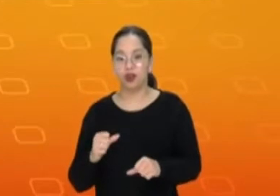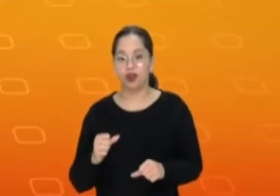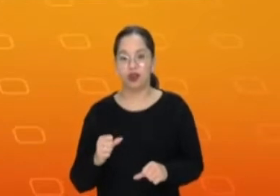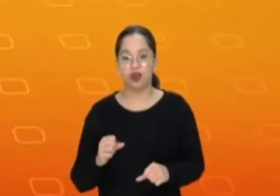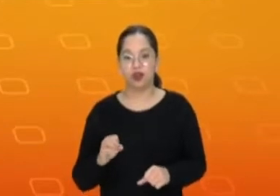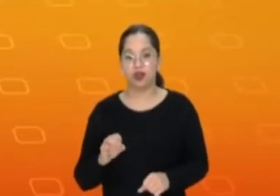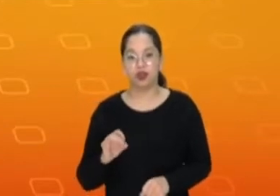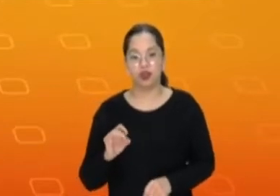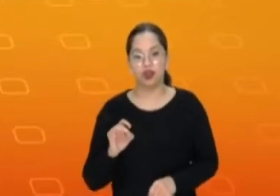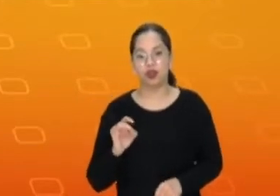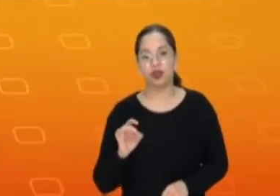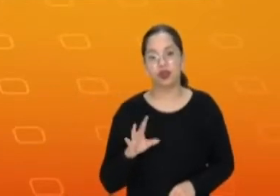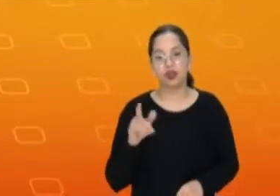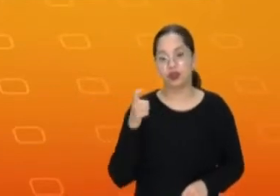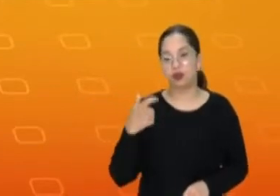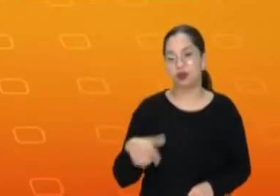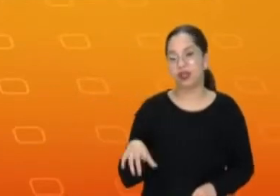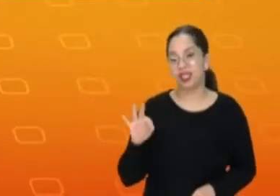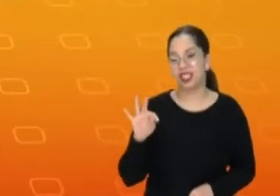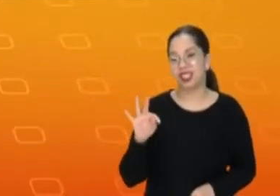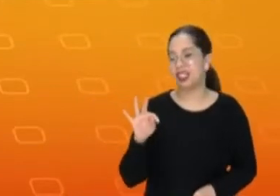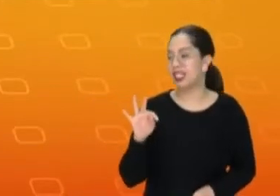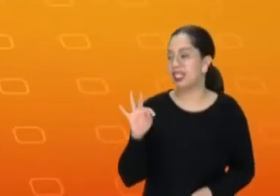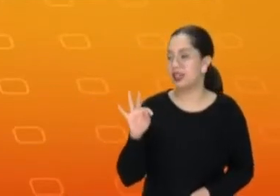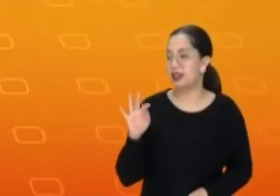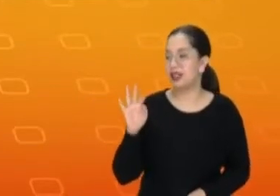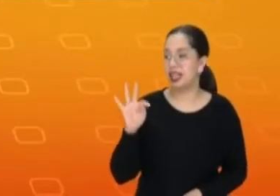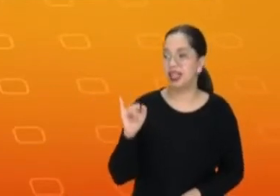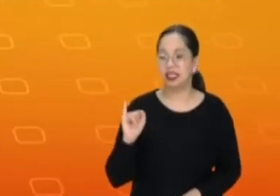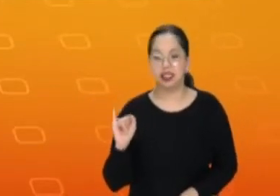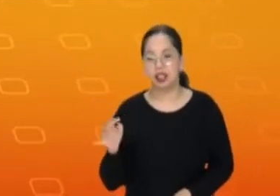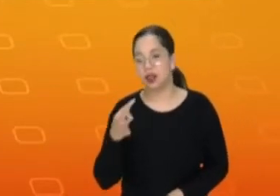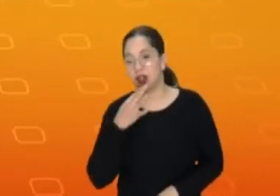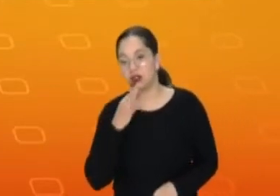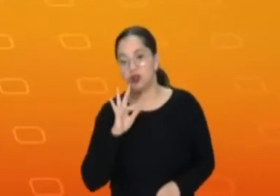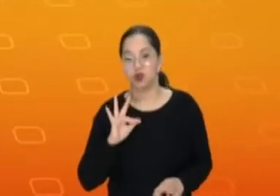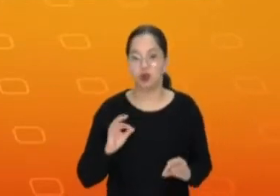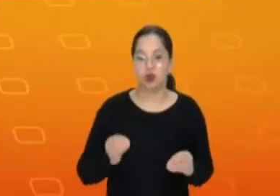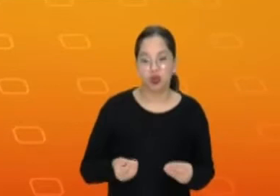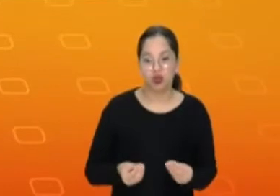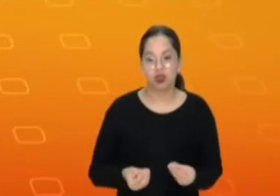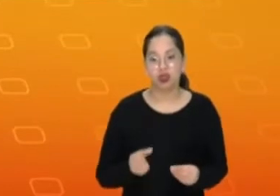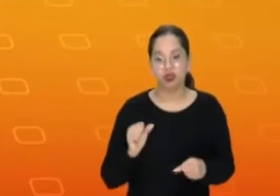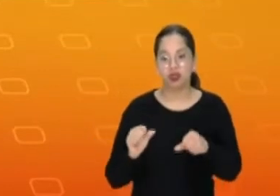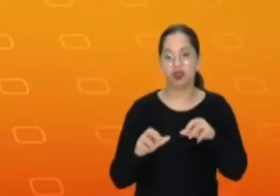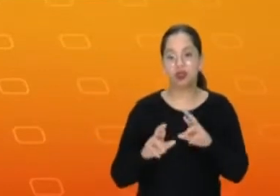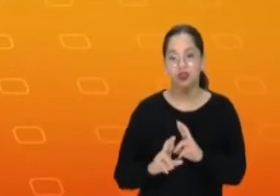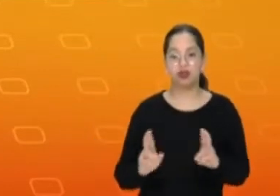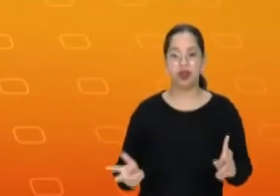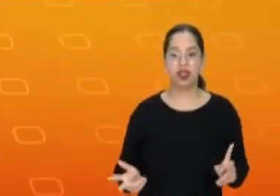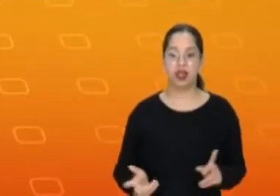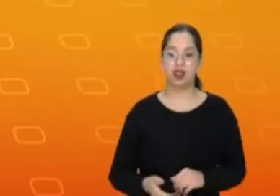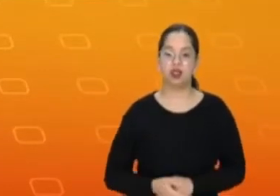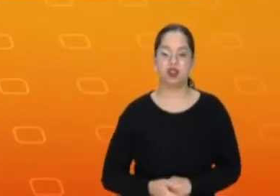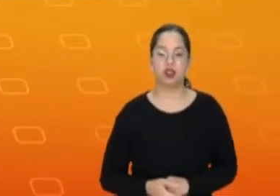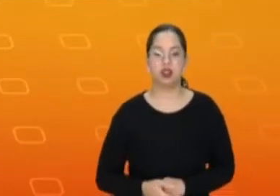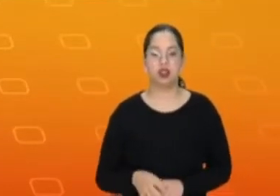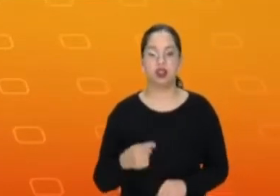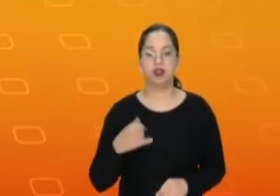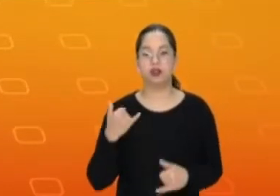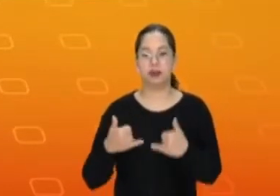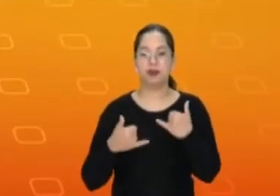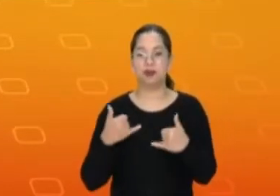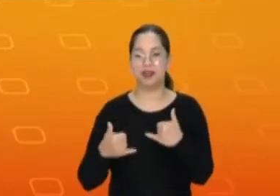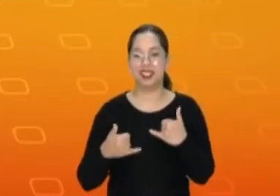de TI, você tem que conhecer de rede, tem que conhecer toda a parte de infraestrutura. Então, assim, realmente eu estava até brincando um pouquinho,